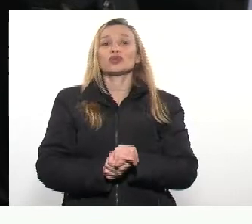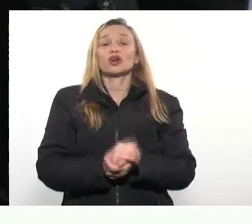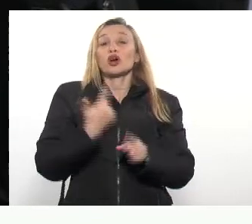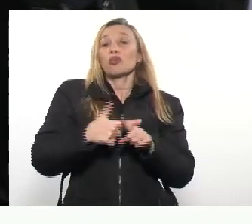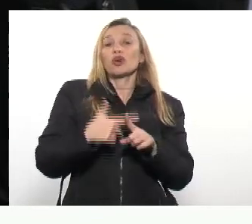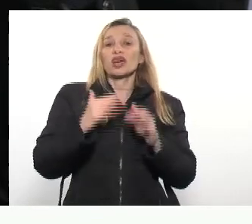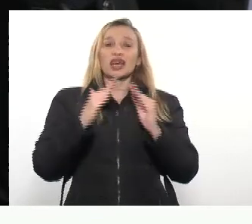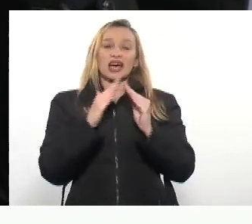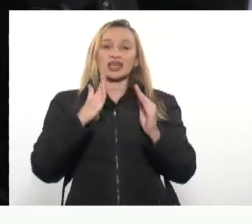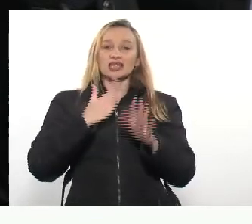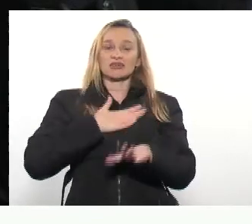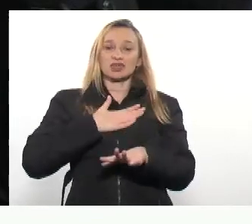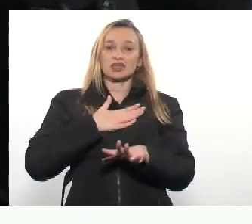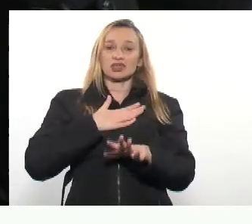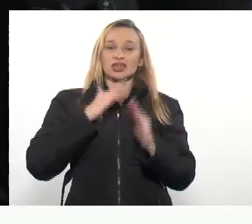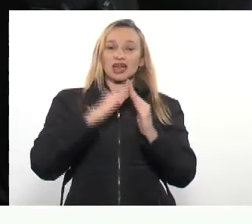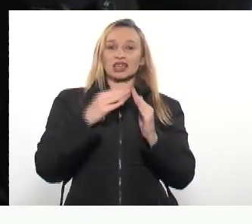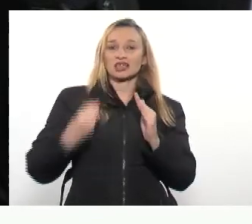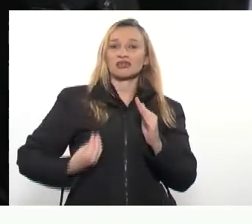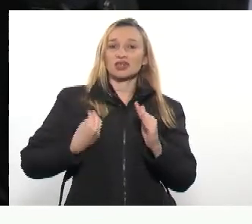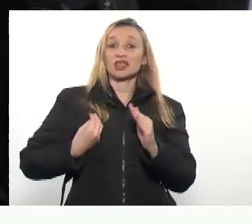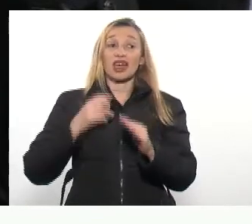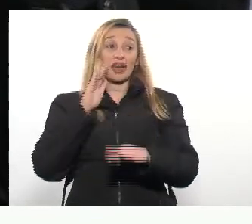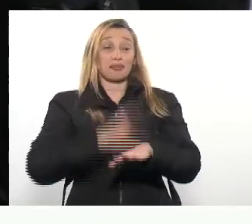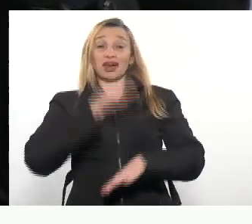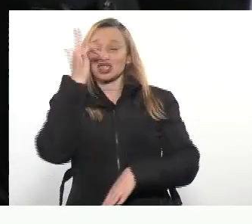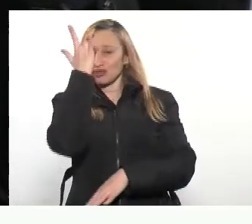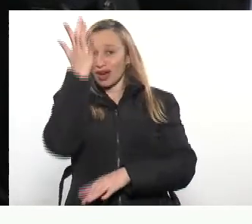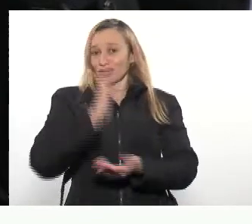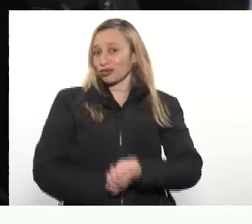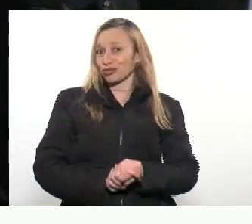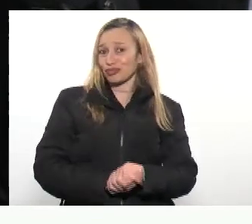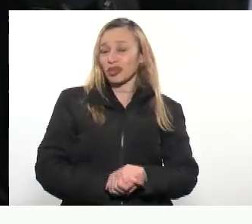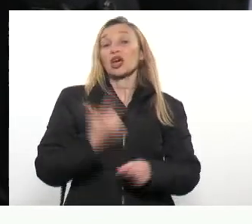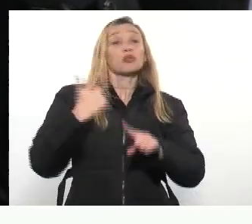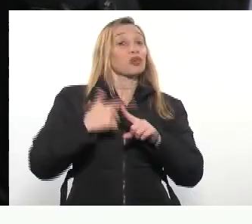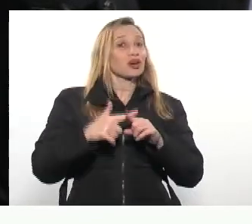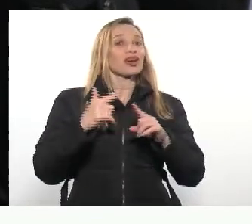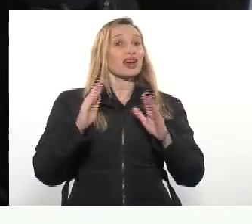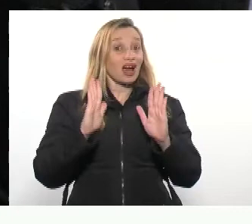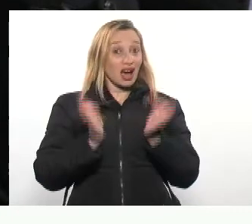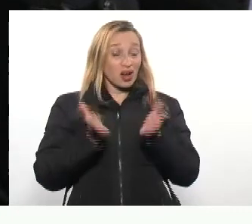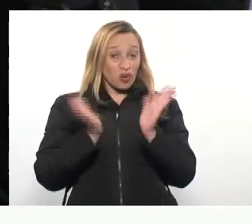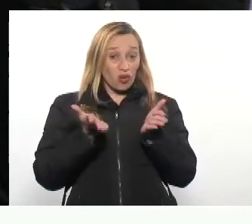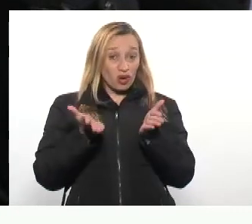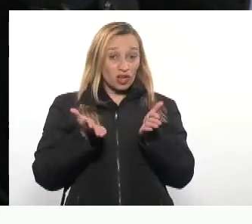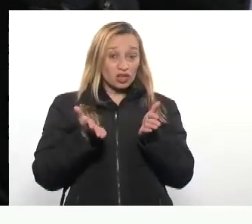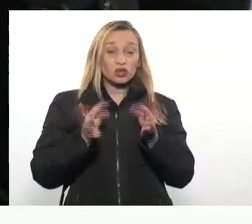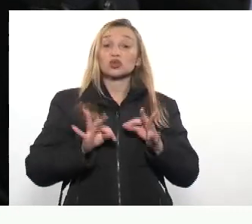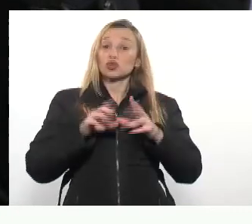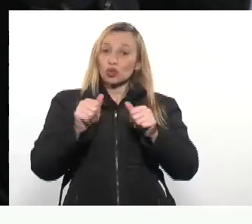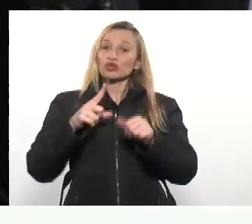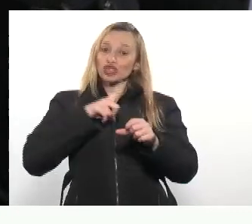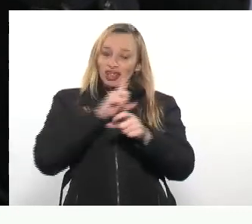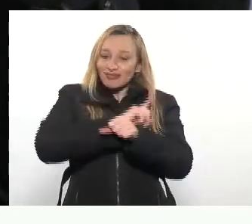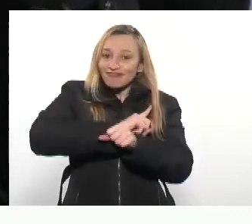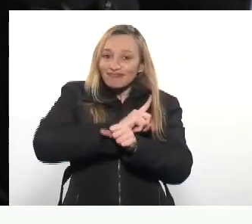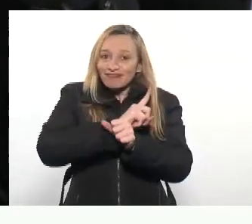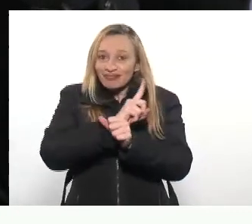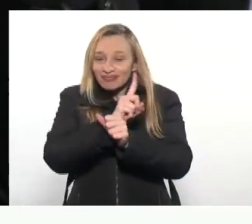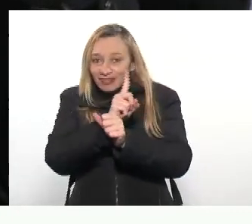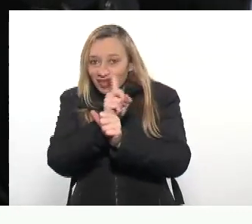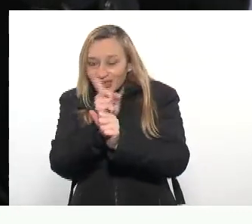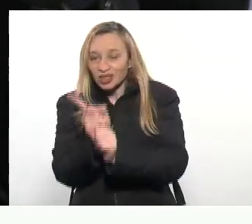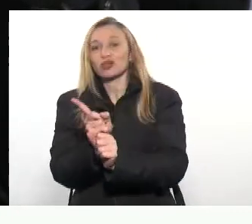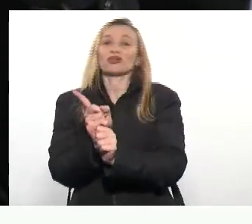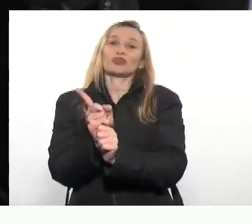Casa Minha Vida talvez seja o mais fácil da gente fazer? Porque Minha Casa Minha Vida agora, todos são hidrometrados. Então, no Minha Casa